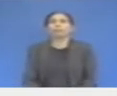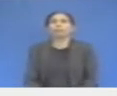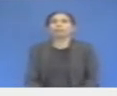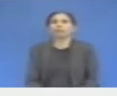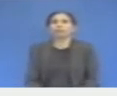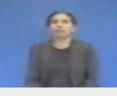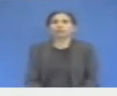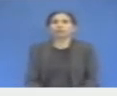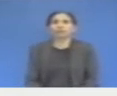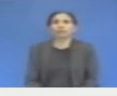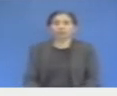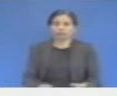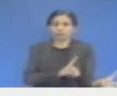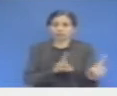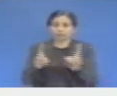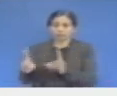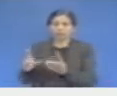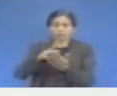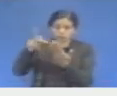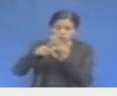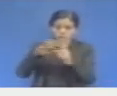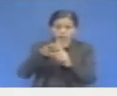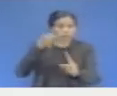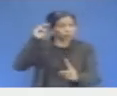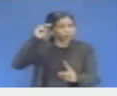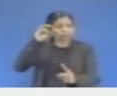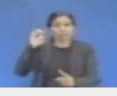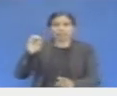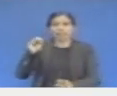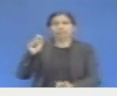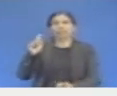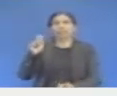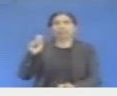implementador programa ne Rusi Ministério da Administração Estatal, onde implementa e a